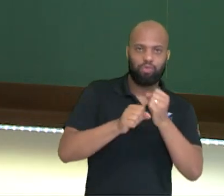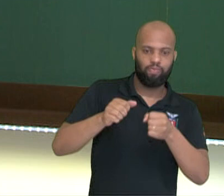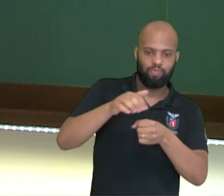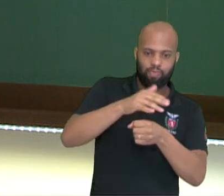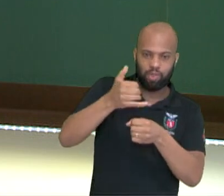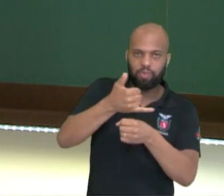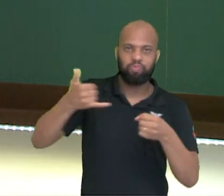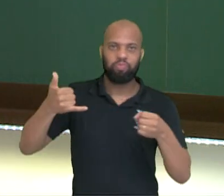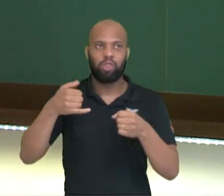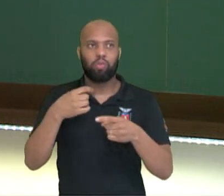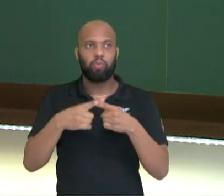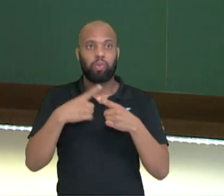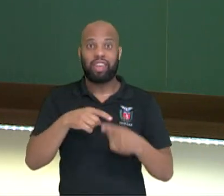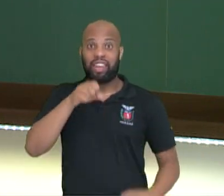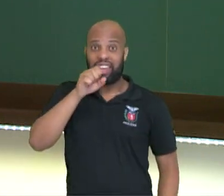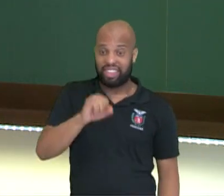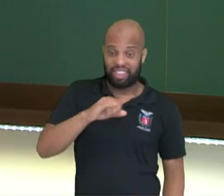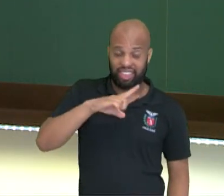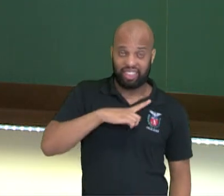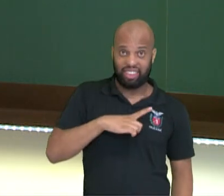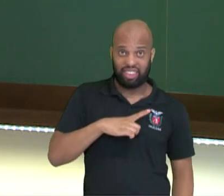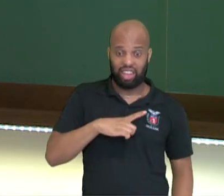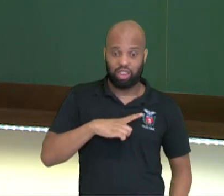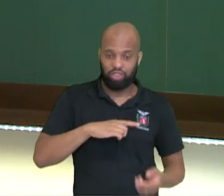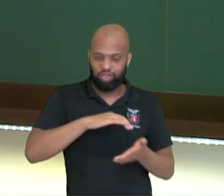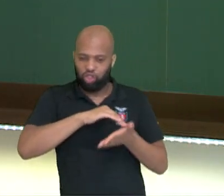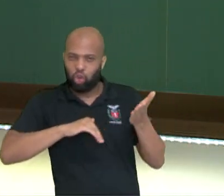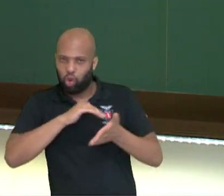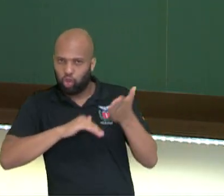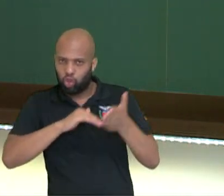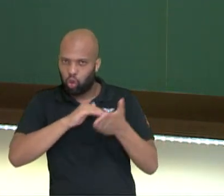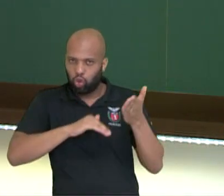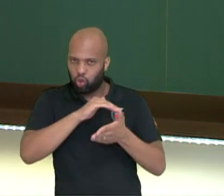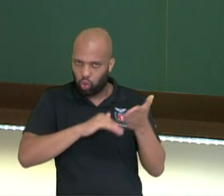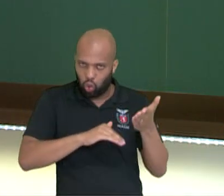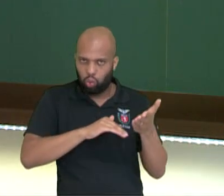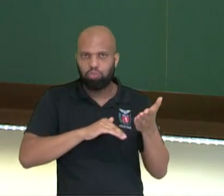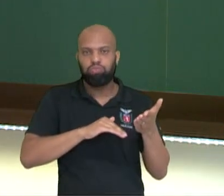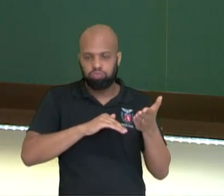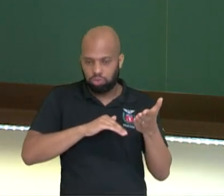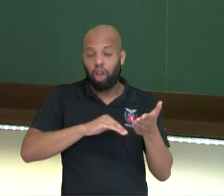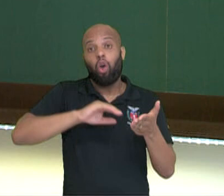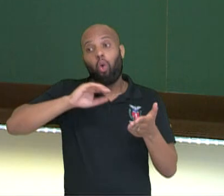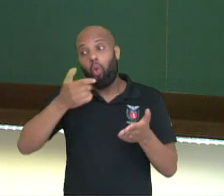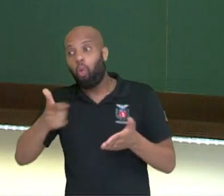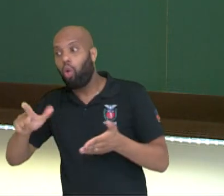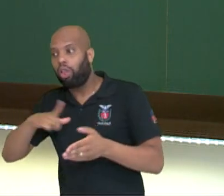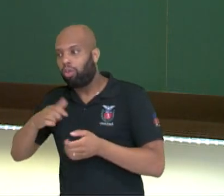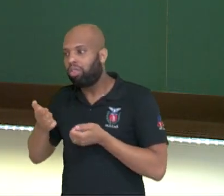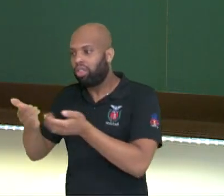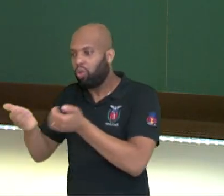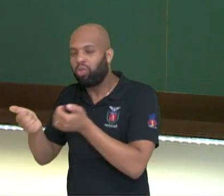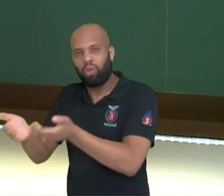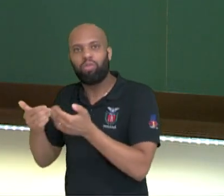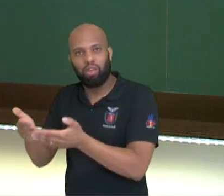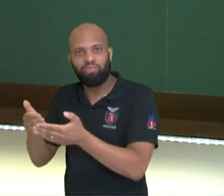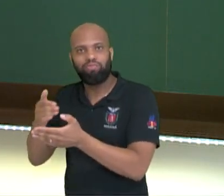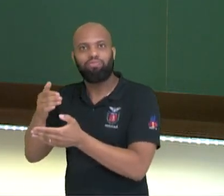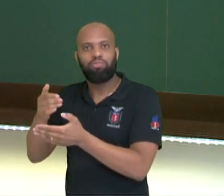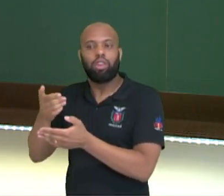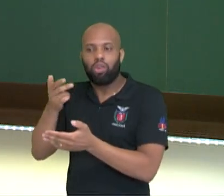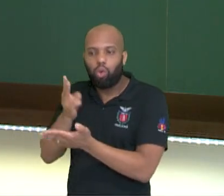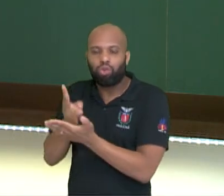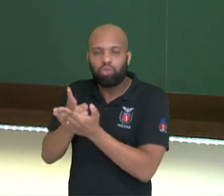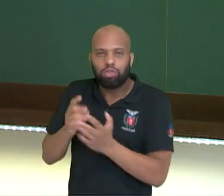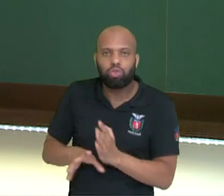balanceamento. Se um ganhou uma carga X negativa, o outro tem que ganhar uma carga X positiva para balancear e continuar a carga total